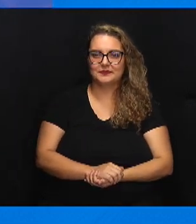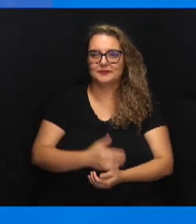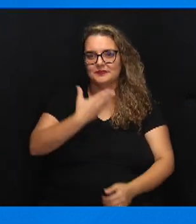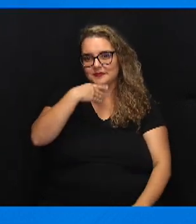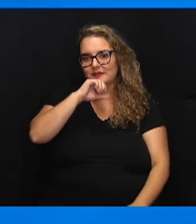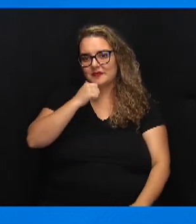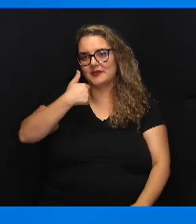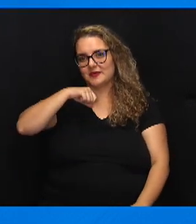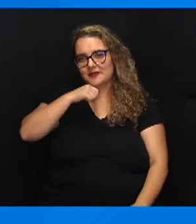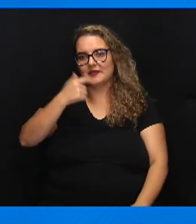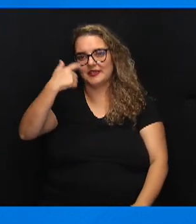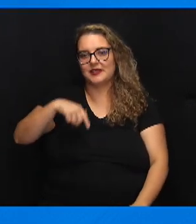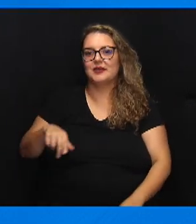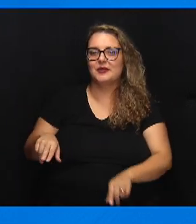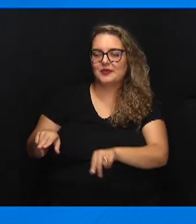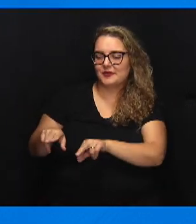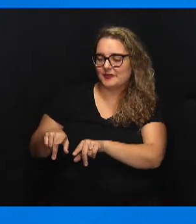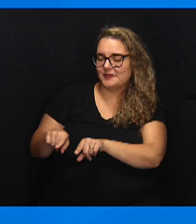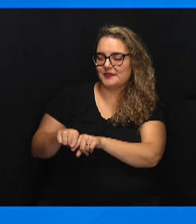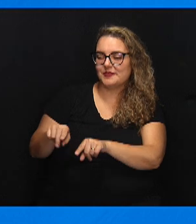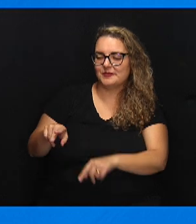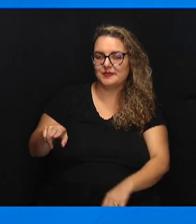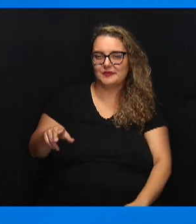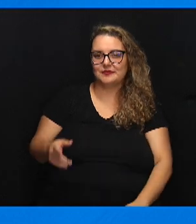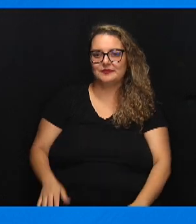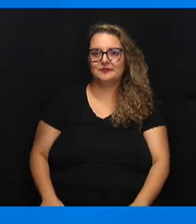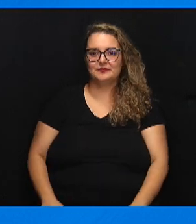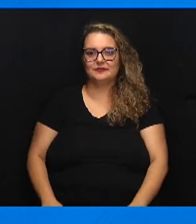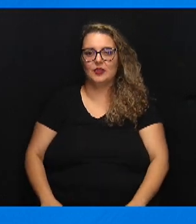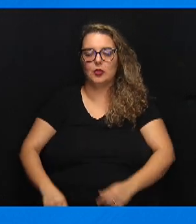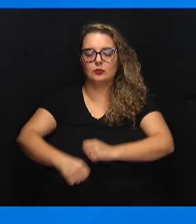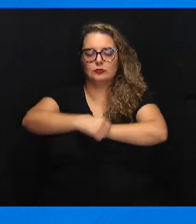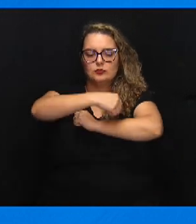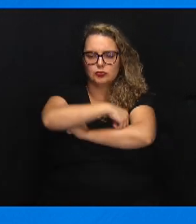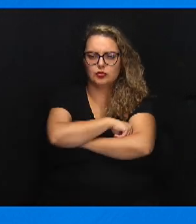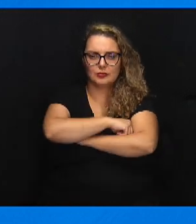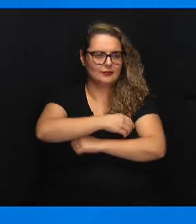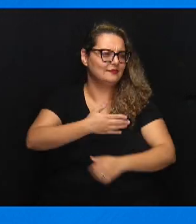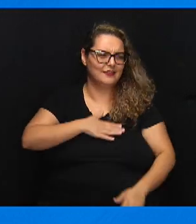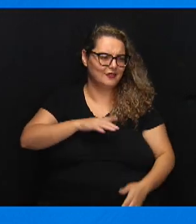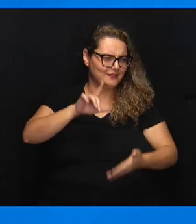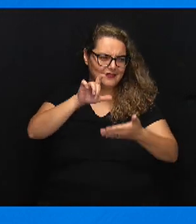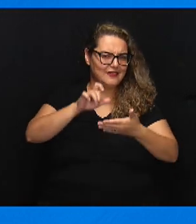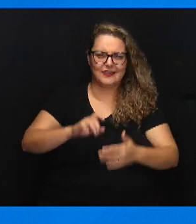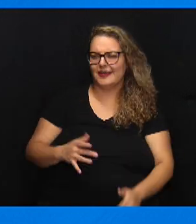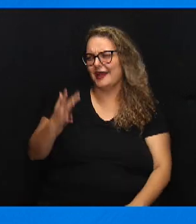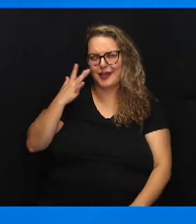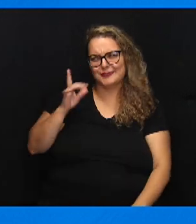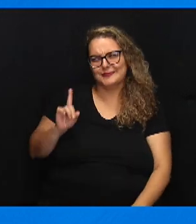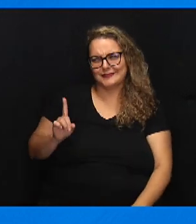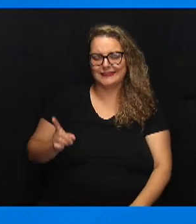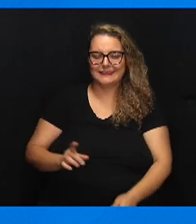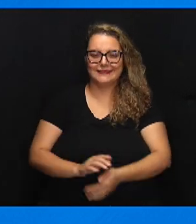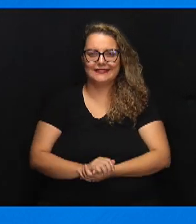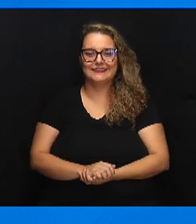irmão. Certo. Eu, emburrado. Não gostava de tirar foto? Acho que não. É.